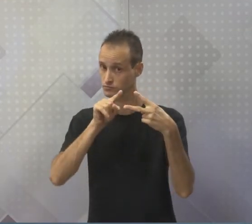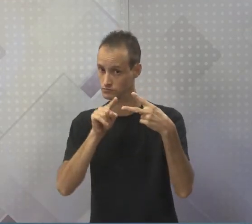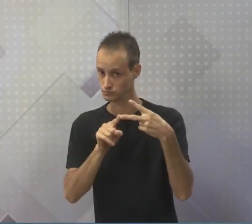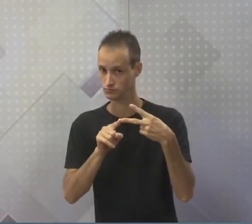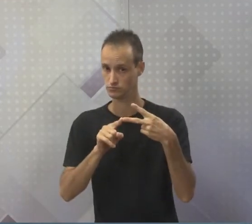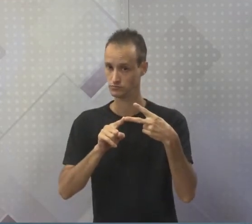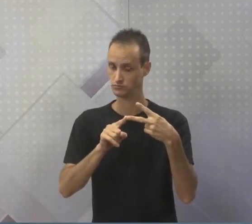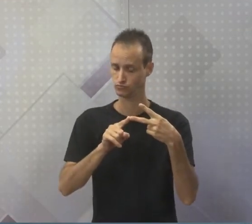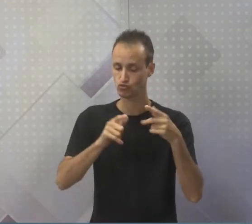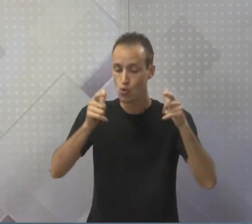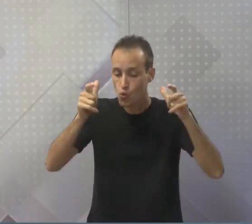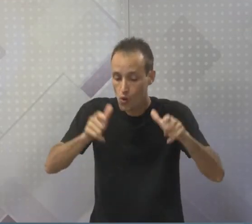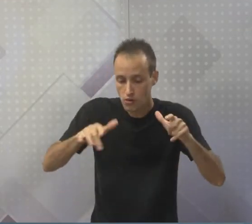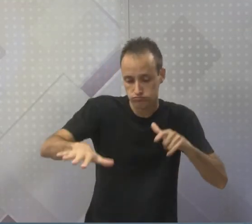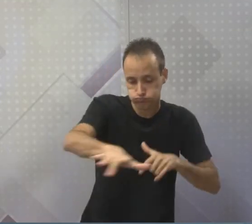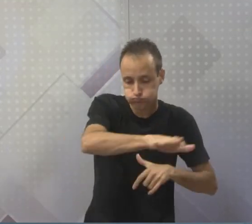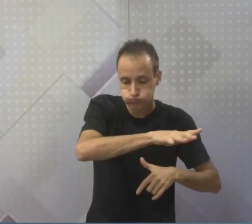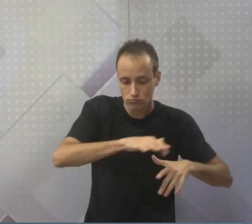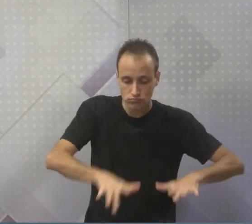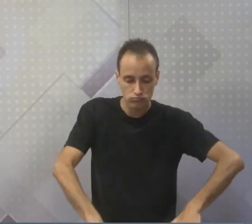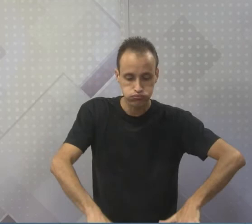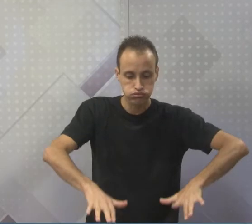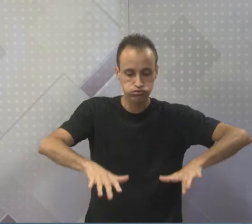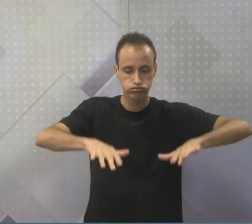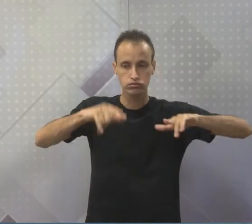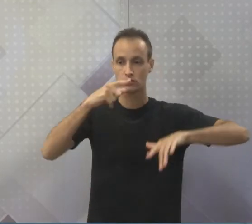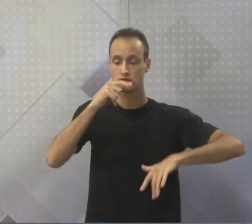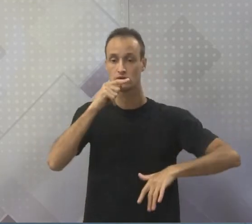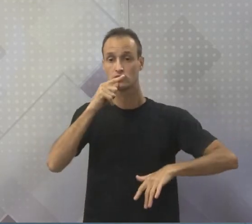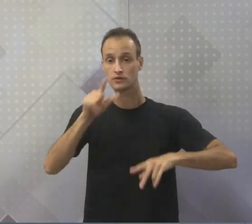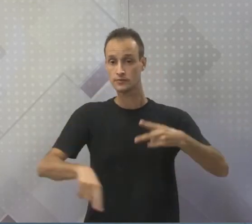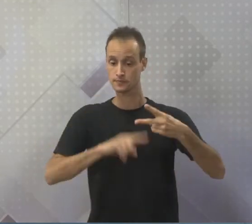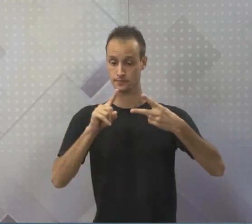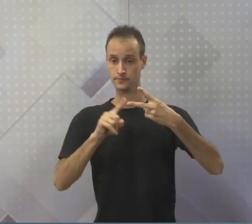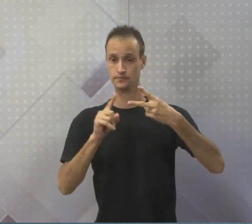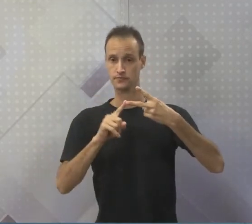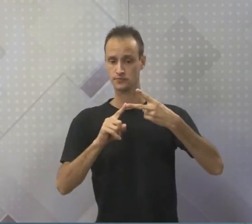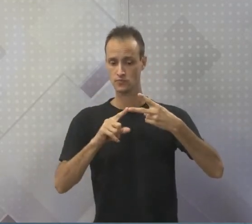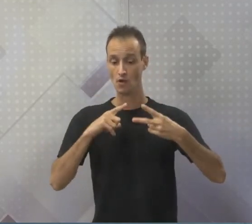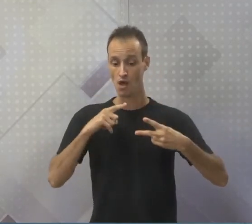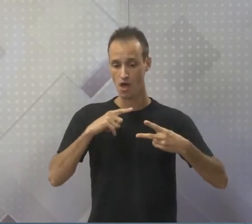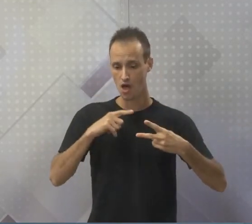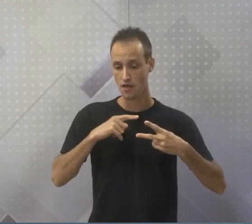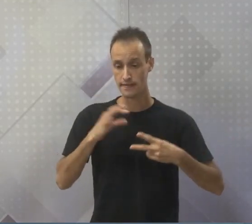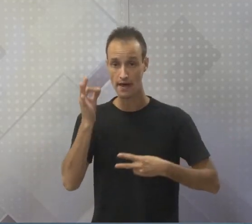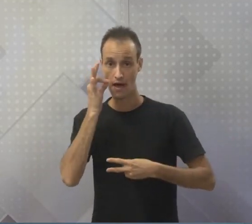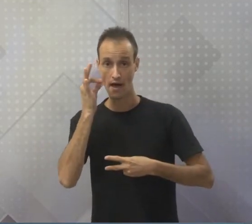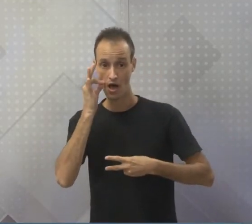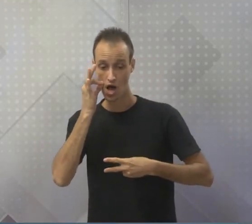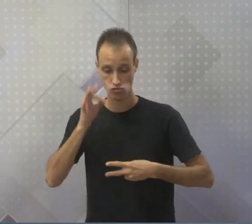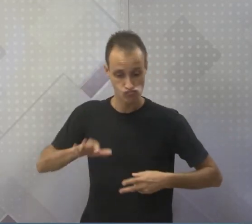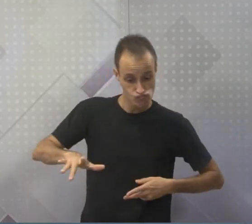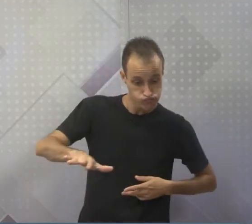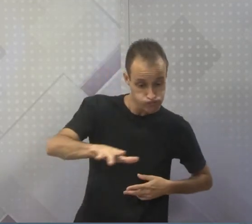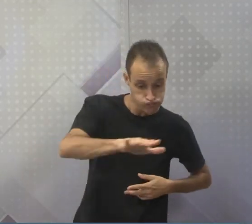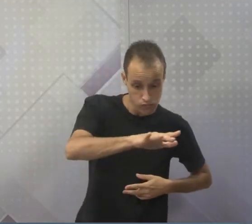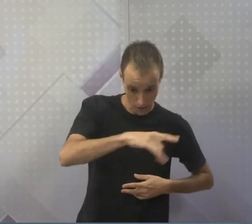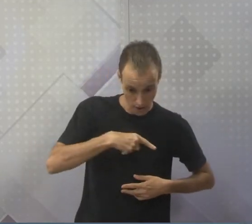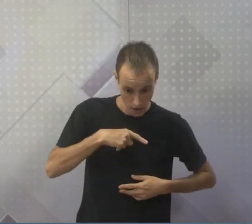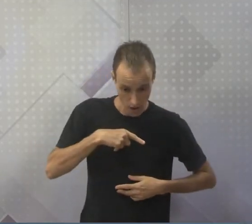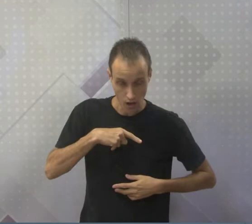bem, com o ambiente alagado e com um ambiente que tem a presença de ratos. Os